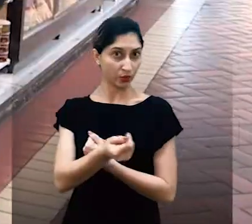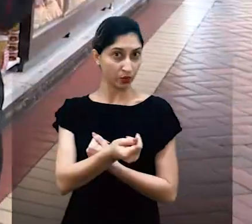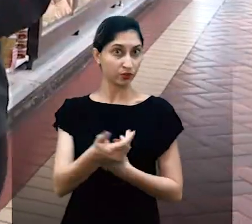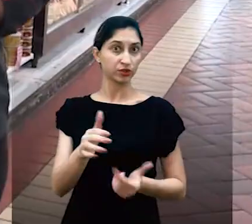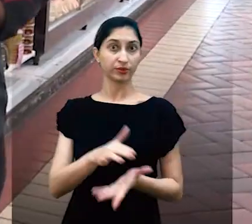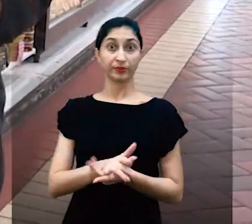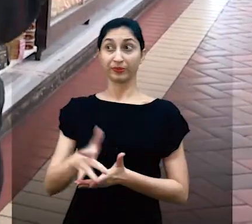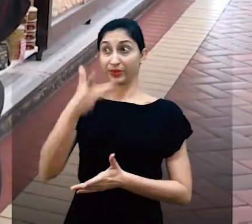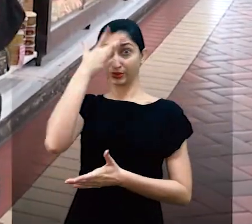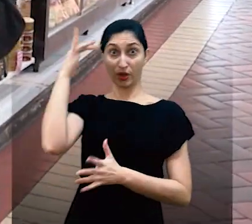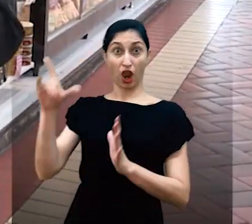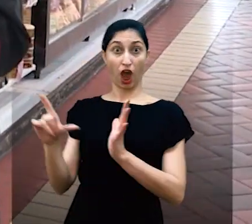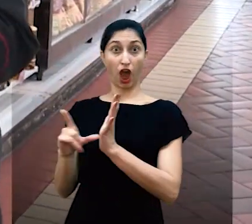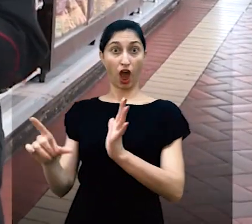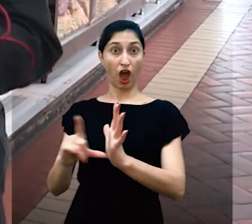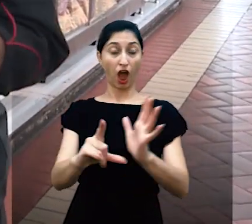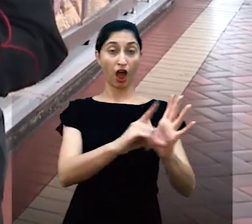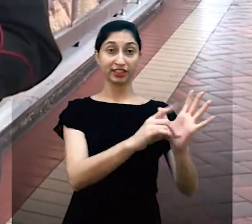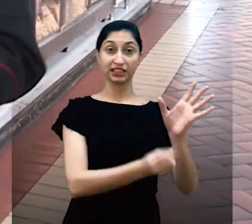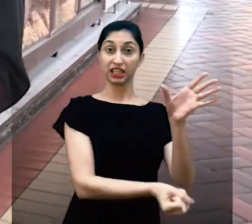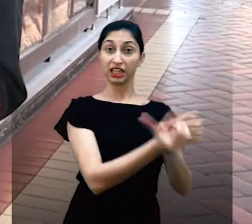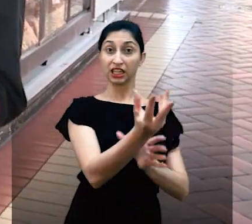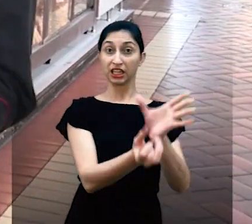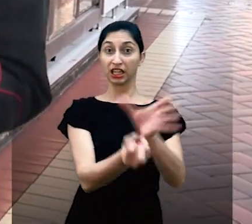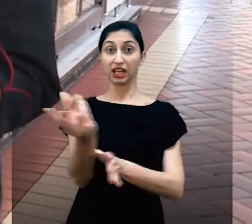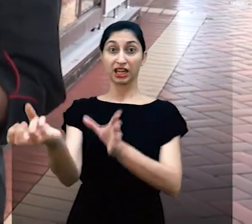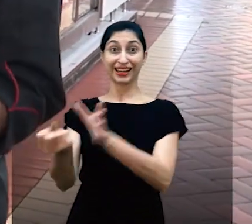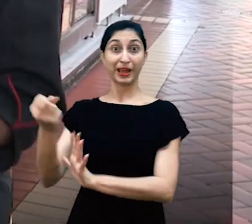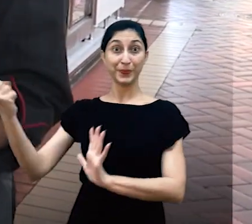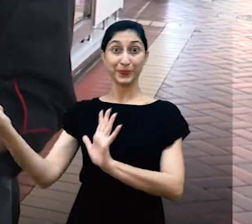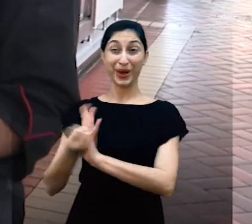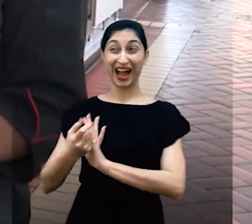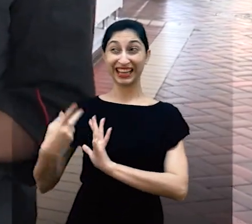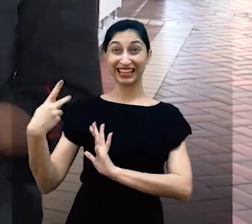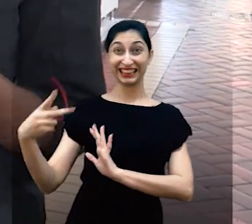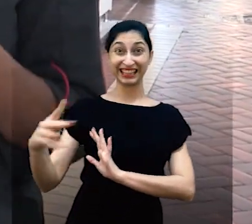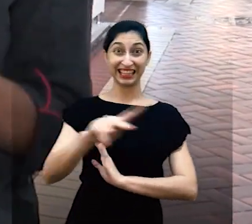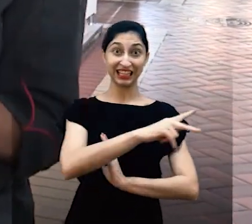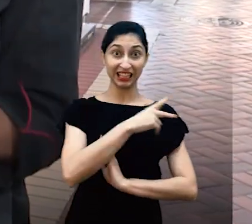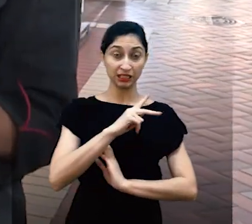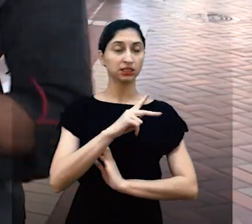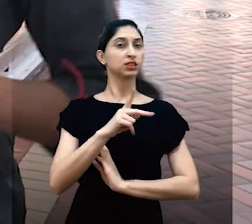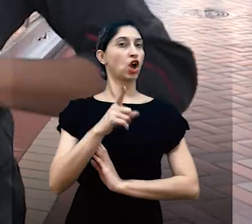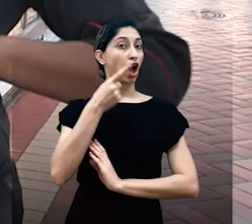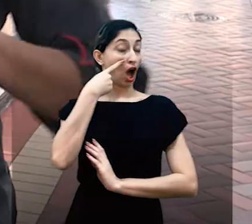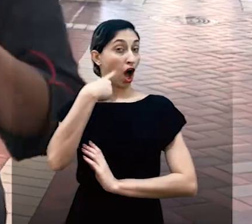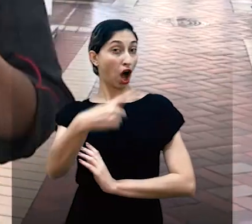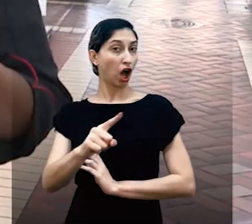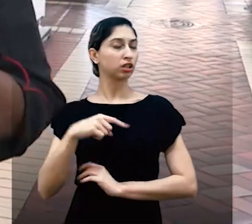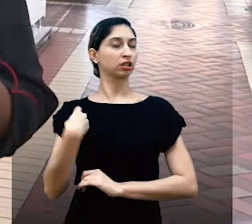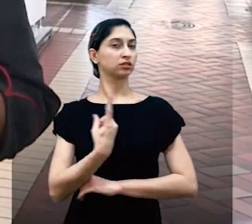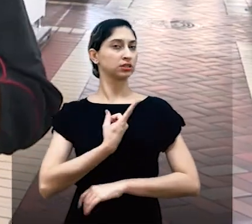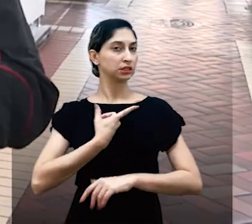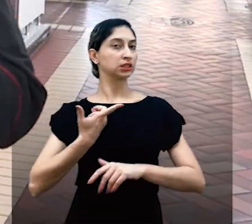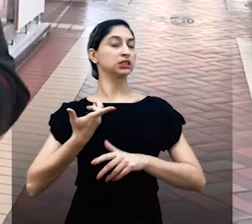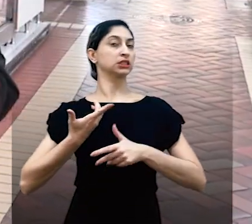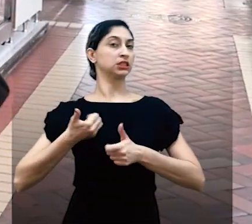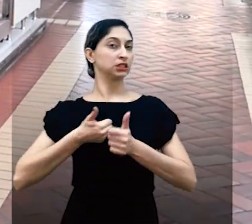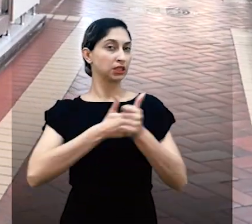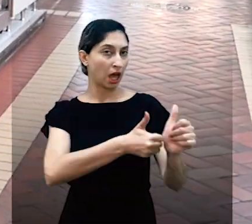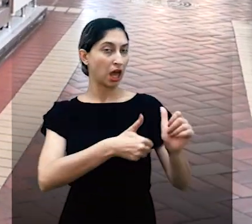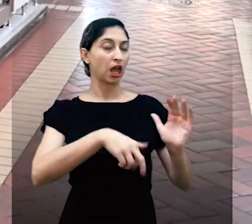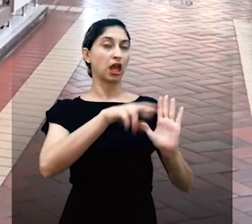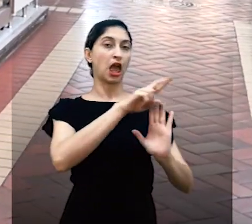Os próprios lojistas estão fazendo as suas próprias marcas. E isso, assim, tudo regularizado,